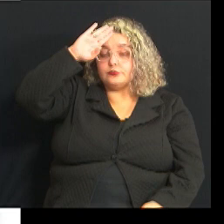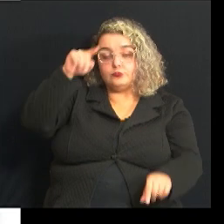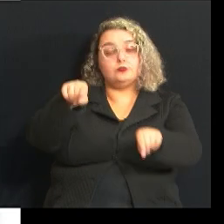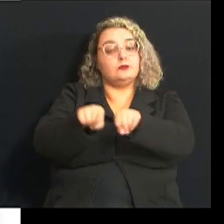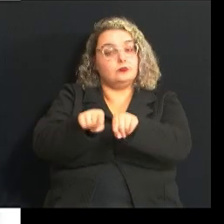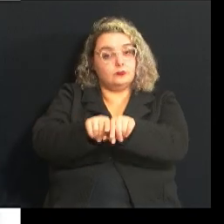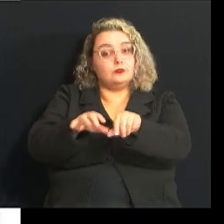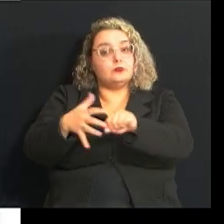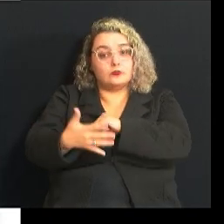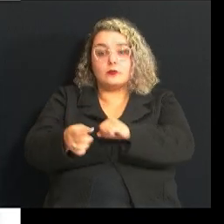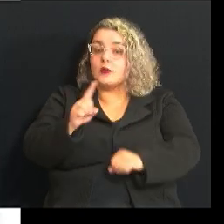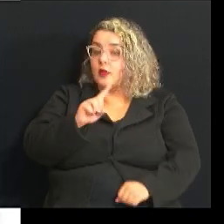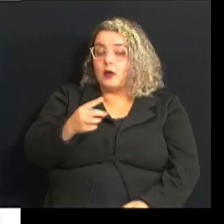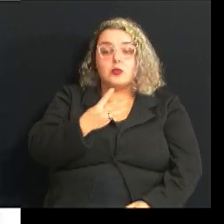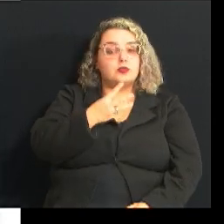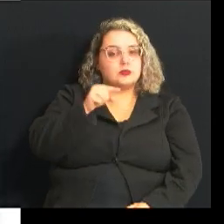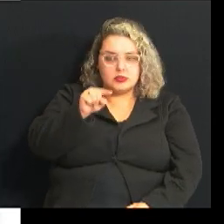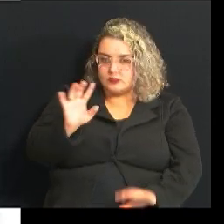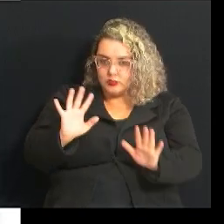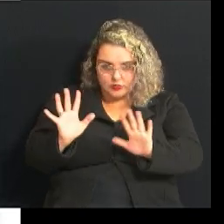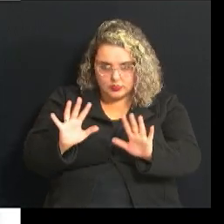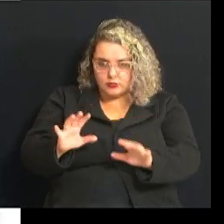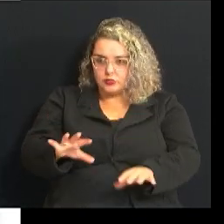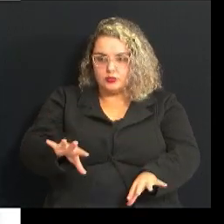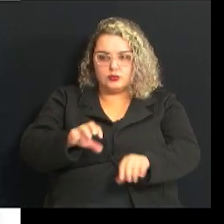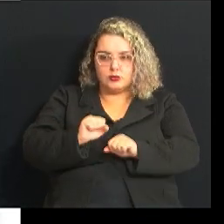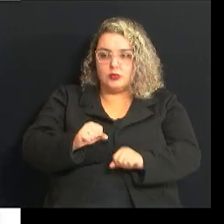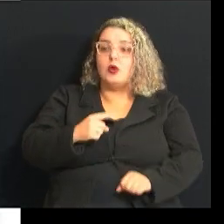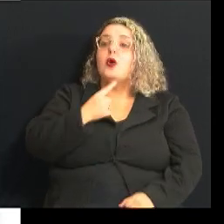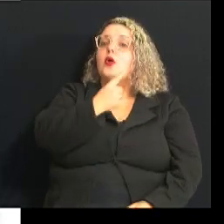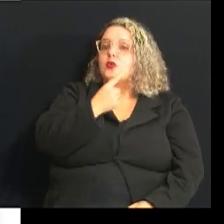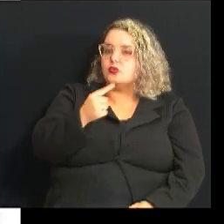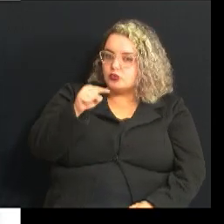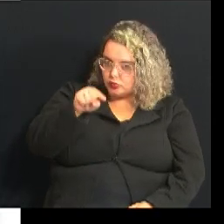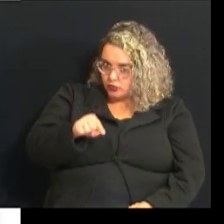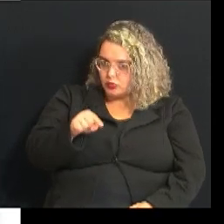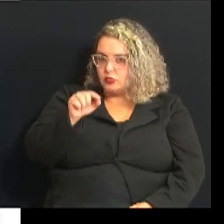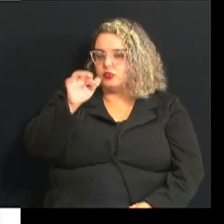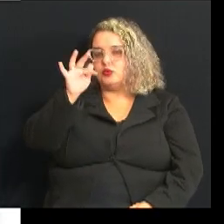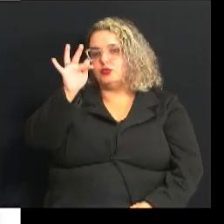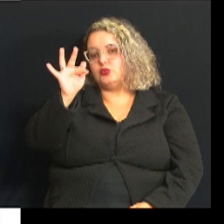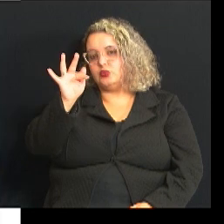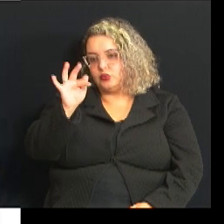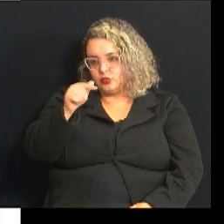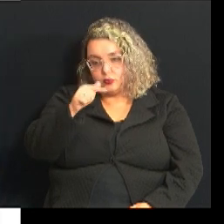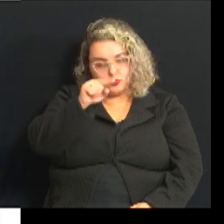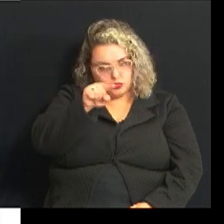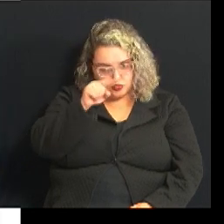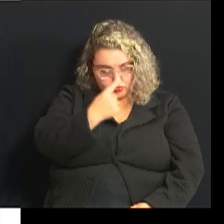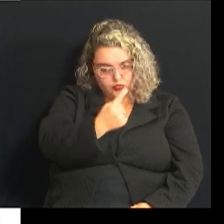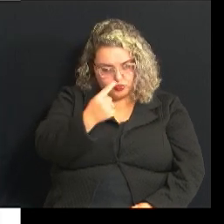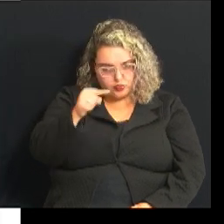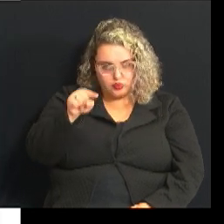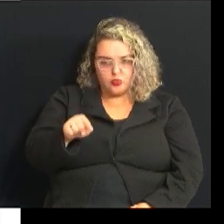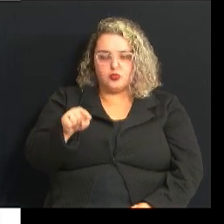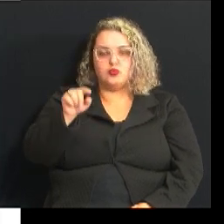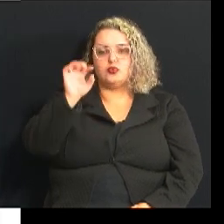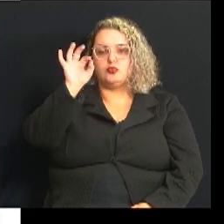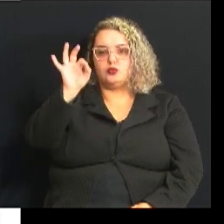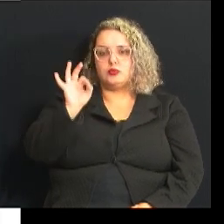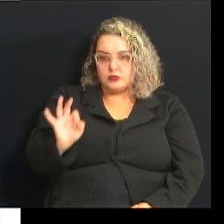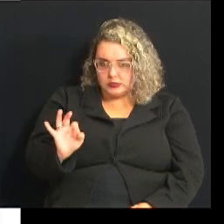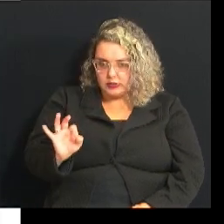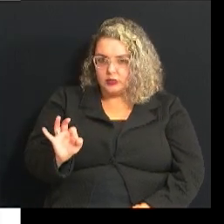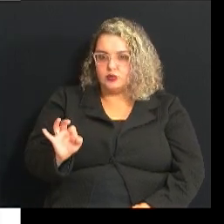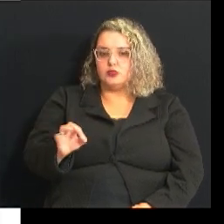os 3.000 de Covid. A gente tem 11% os 11% dos 3.000. Os 11% dos 3.000 que a gente tem